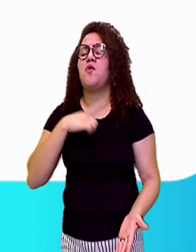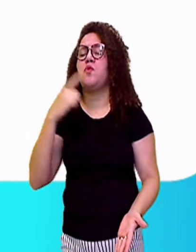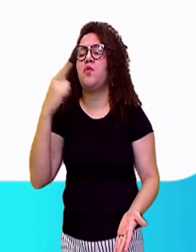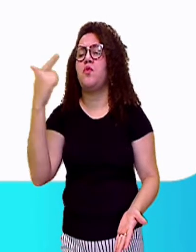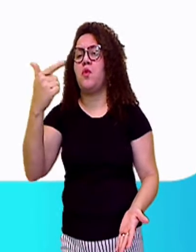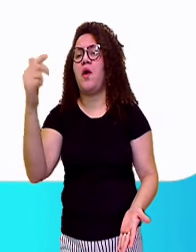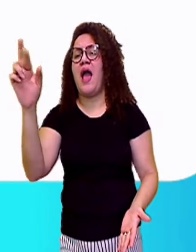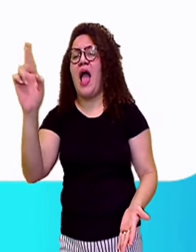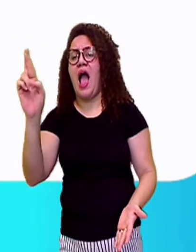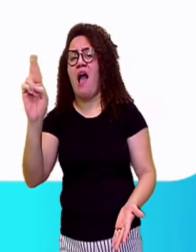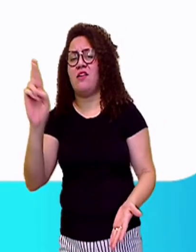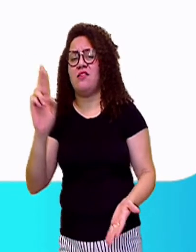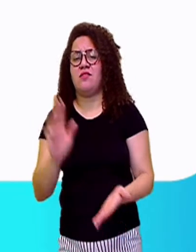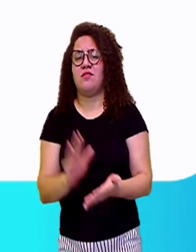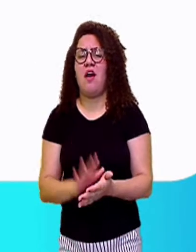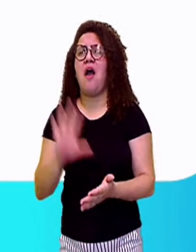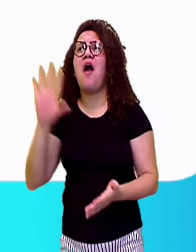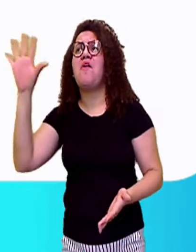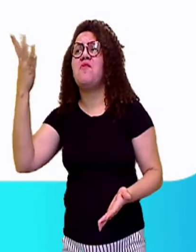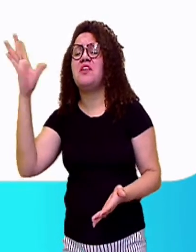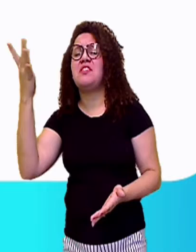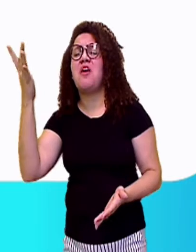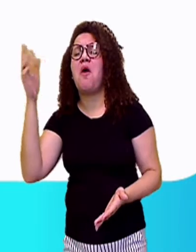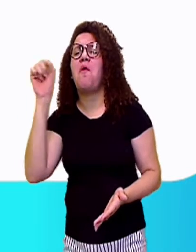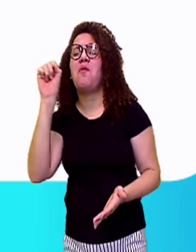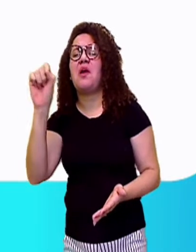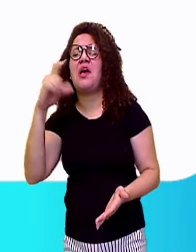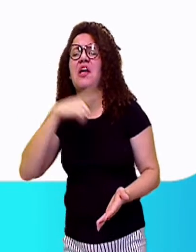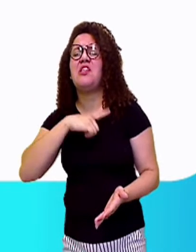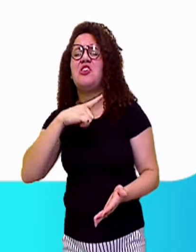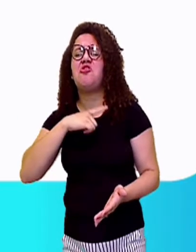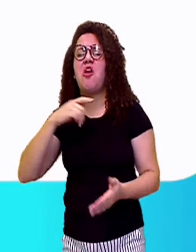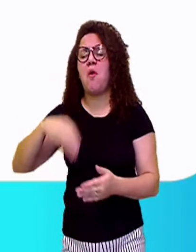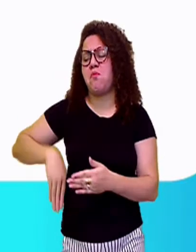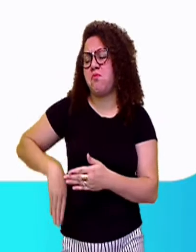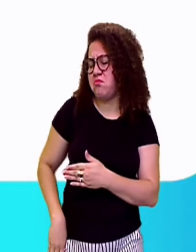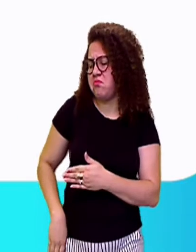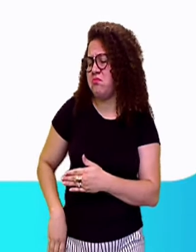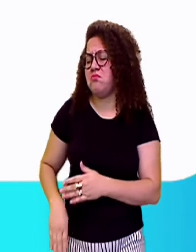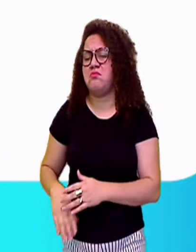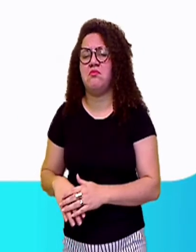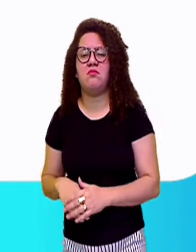R$ 2. O que aconteceu com o dinheiro que ela tinha na carteira?